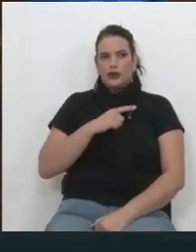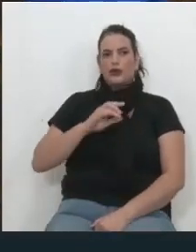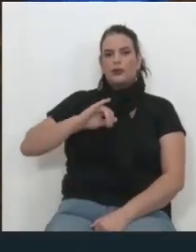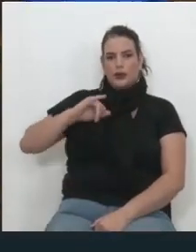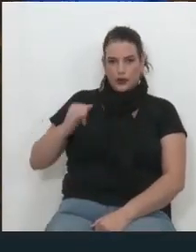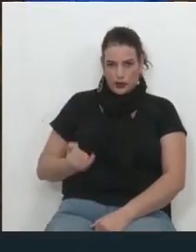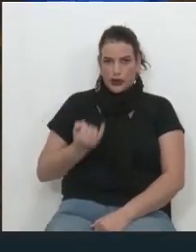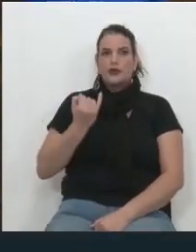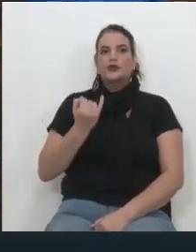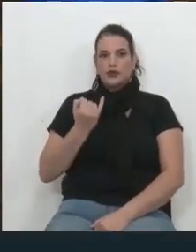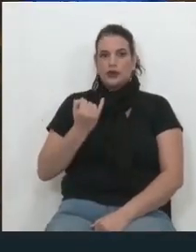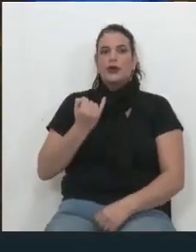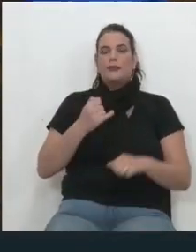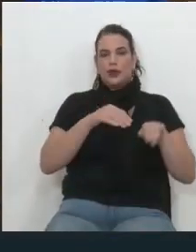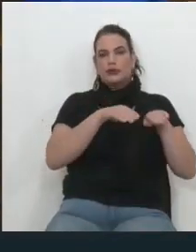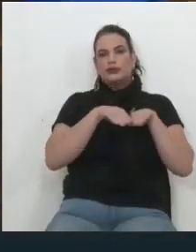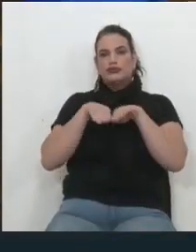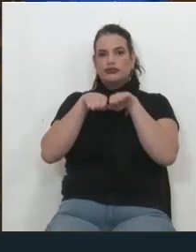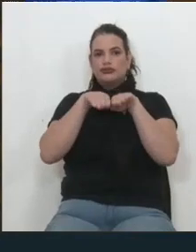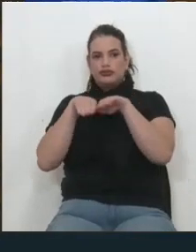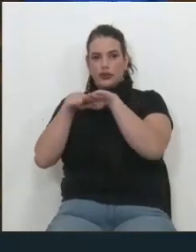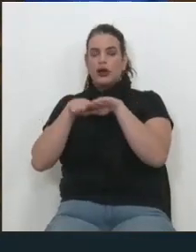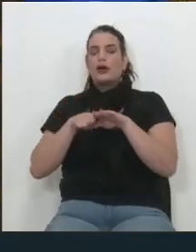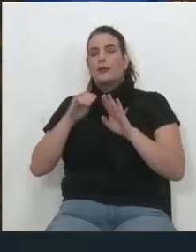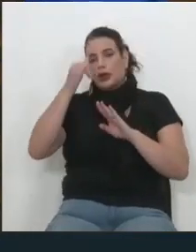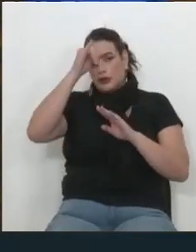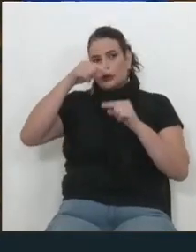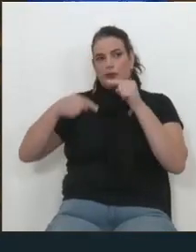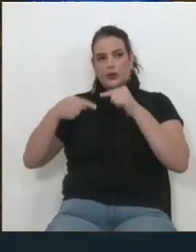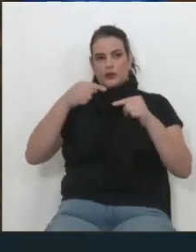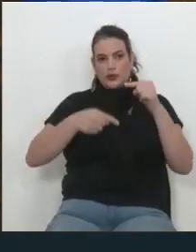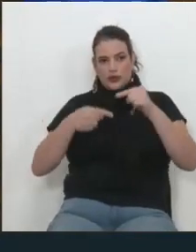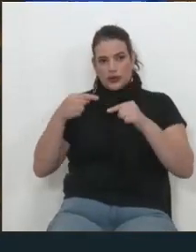sendo democrático, né? Até para não haver discussão aí com a